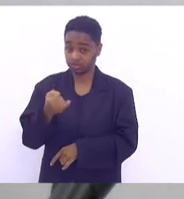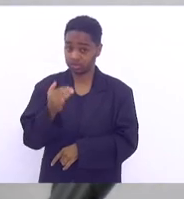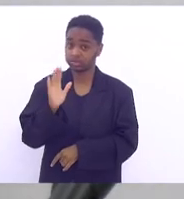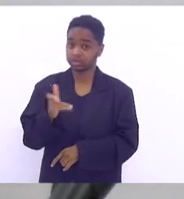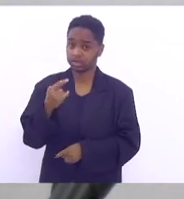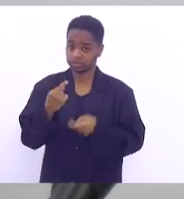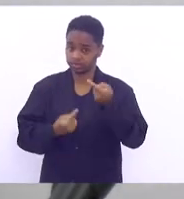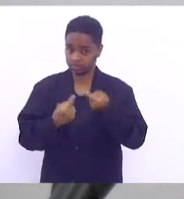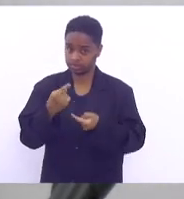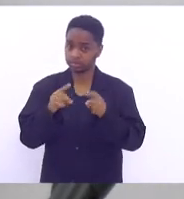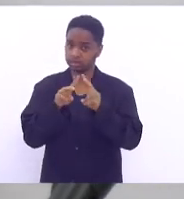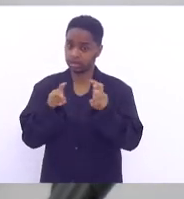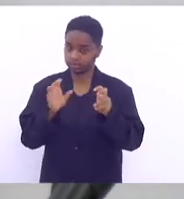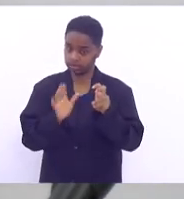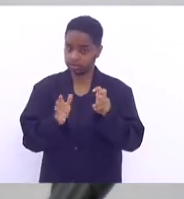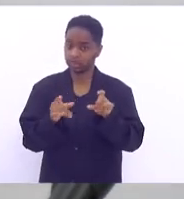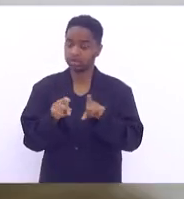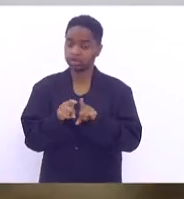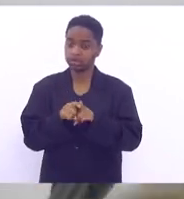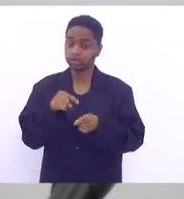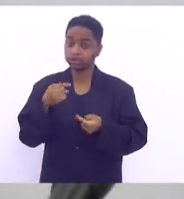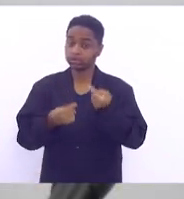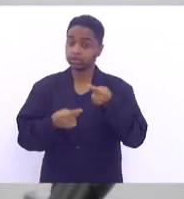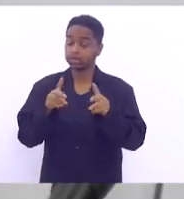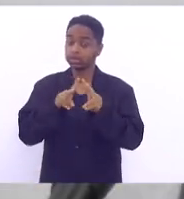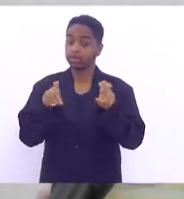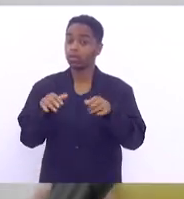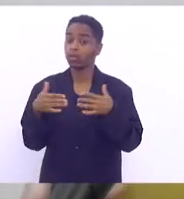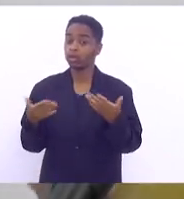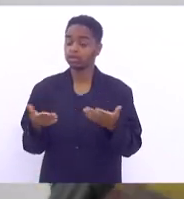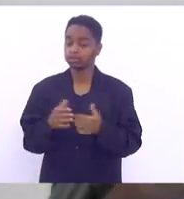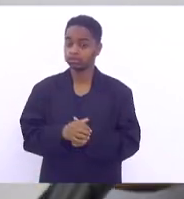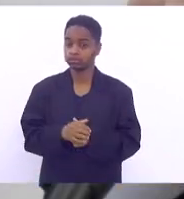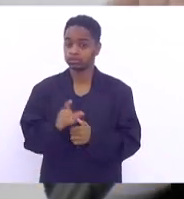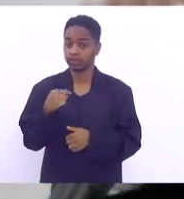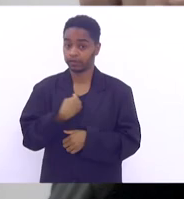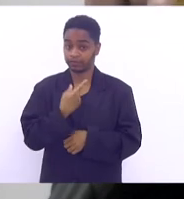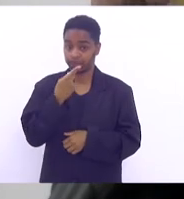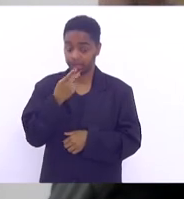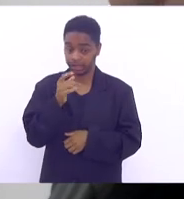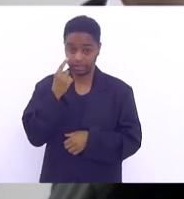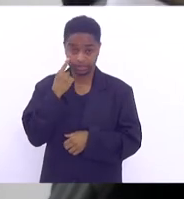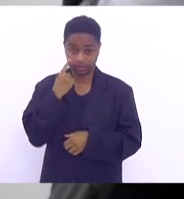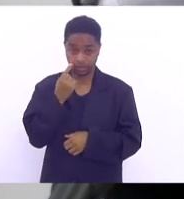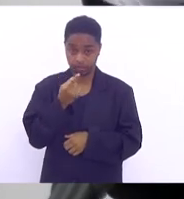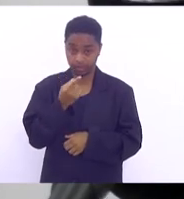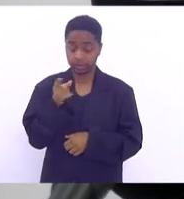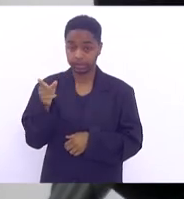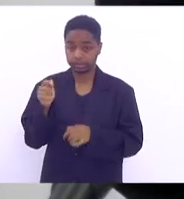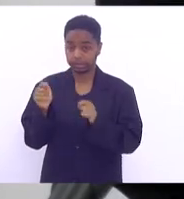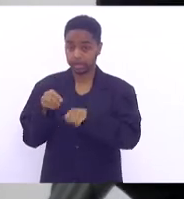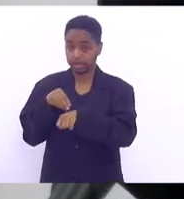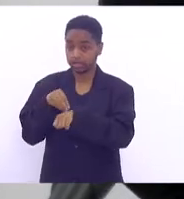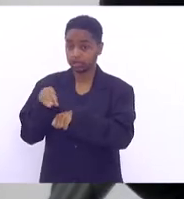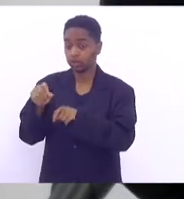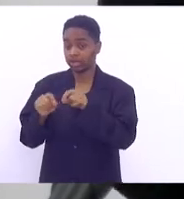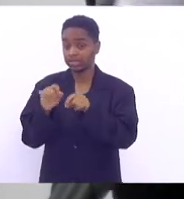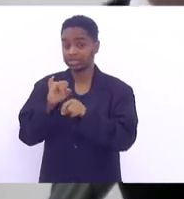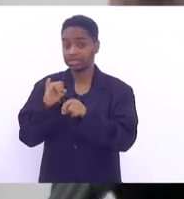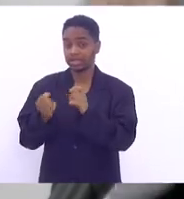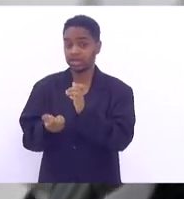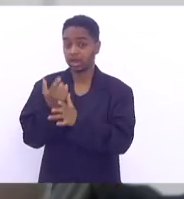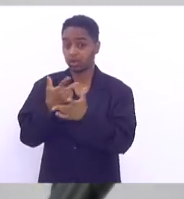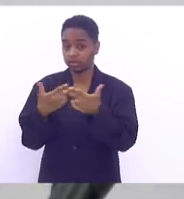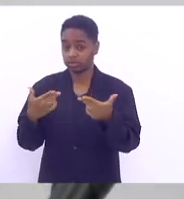tema. Nós tratamos do tema quando falamos, olha, é o caso de indicação quando você fala para implantar algo